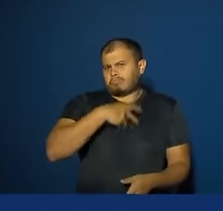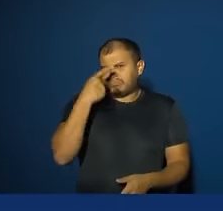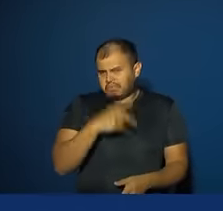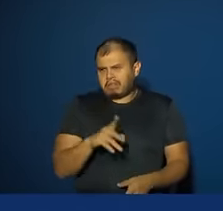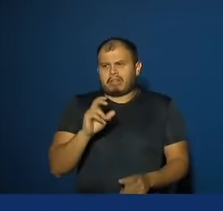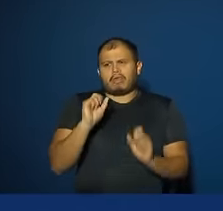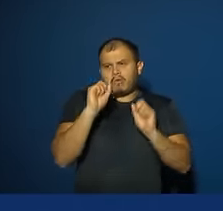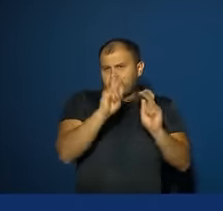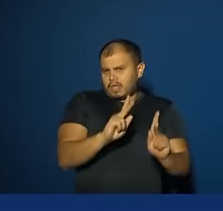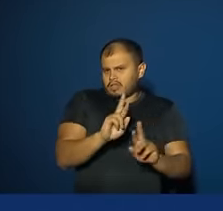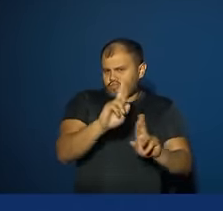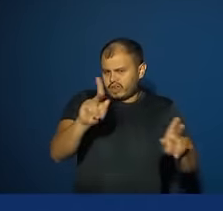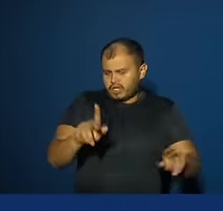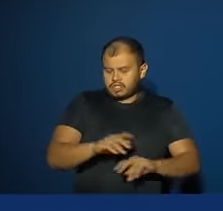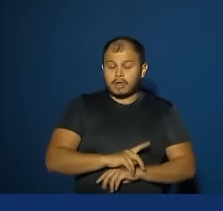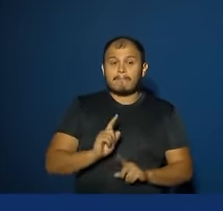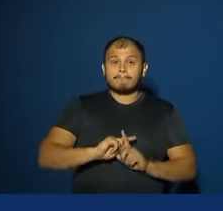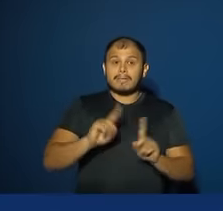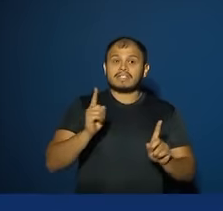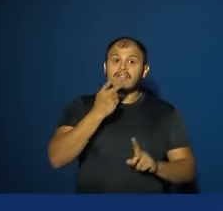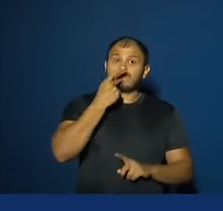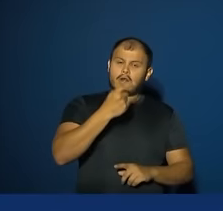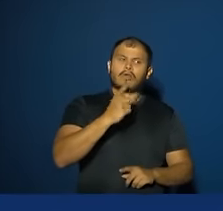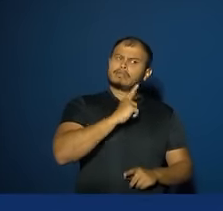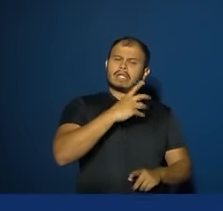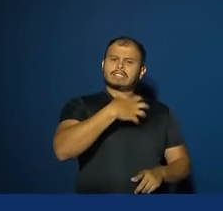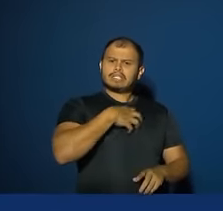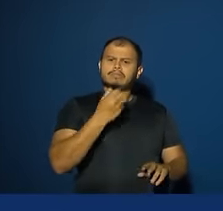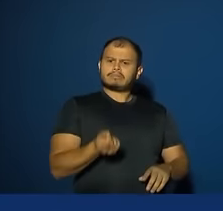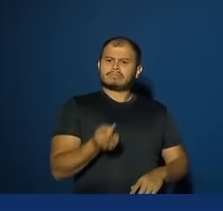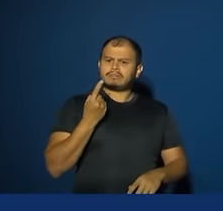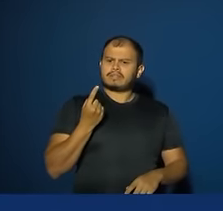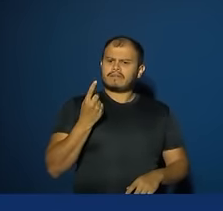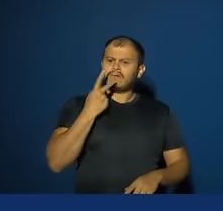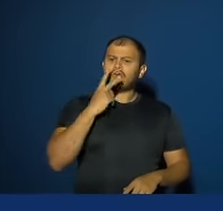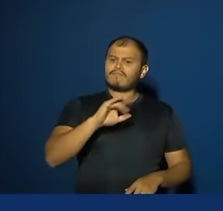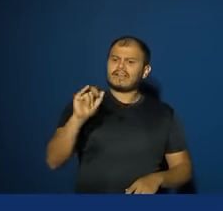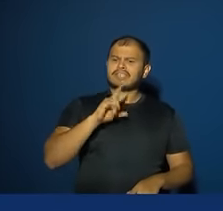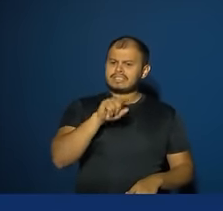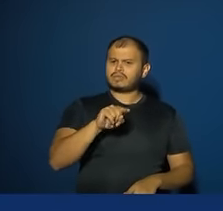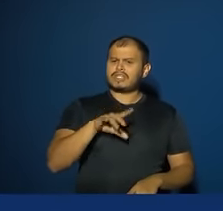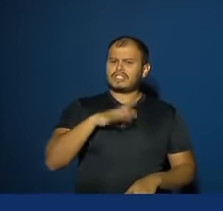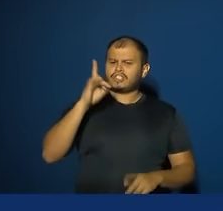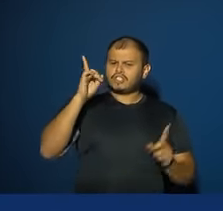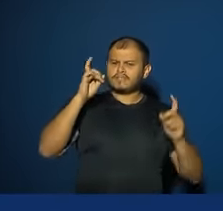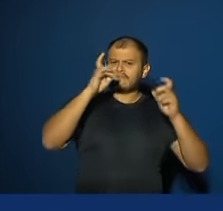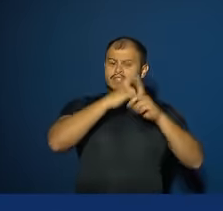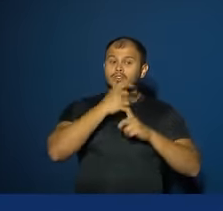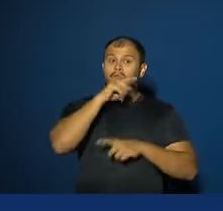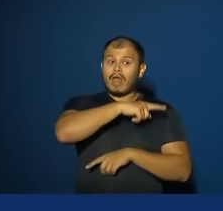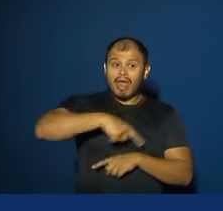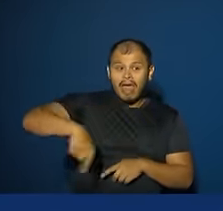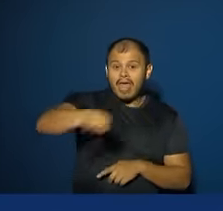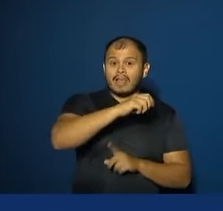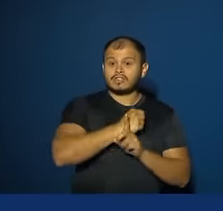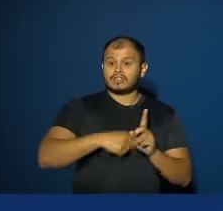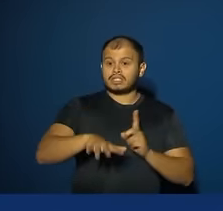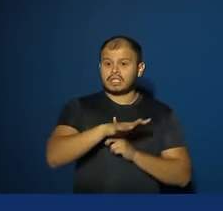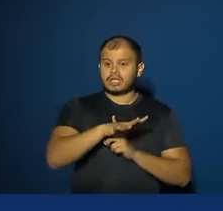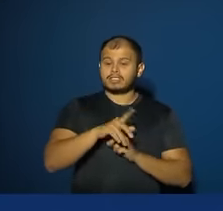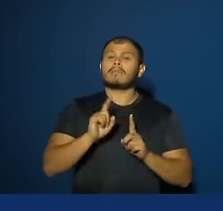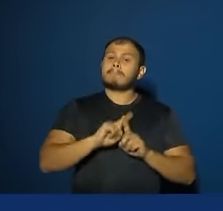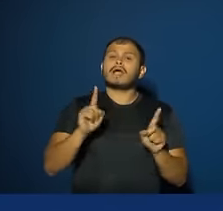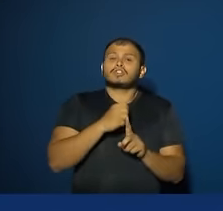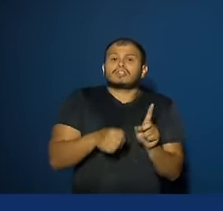diferente mas disse isso na campanha e falou que isso ia ser difícil eh para a sociedade e a sociedade